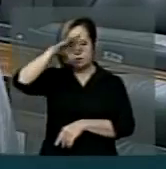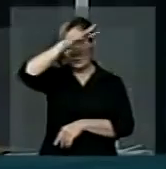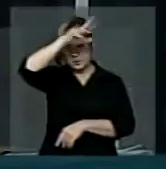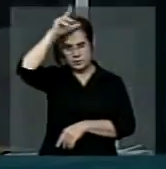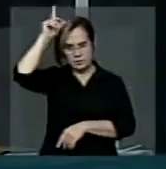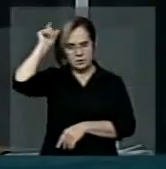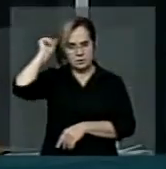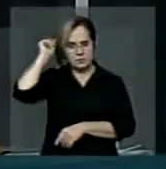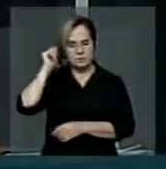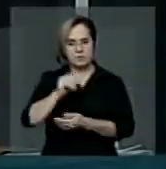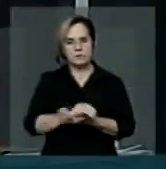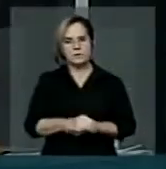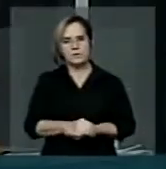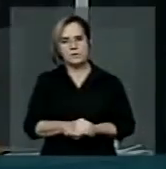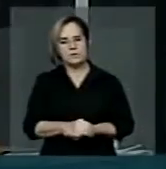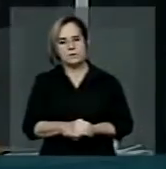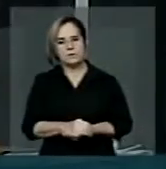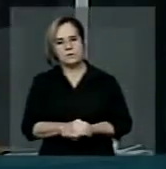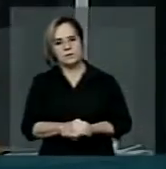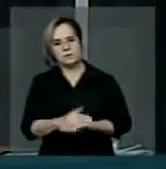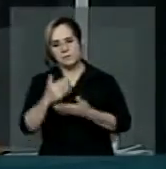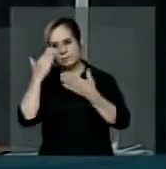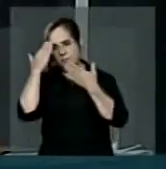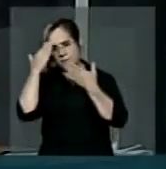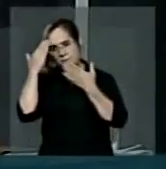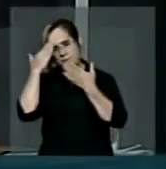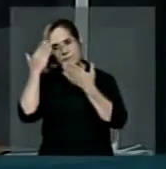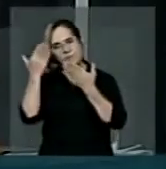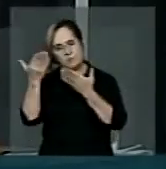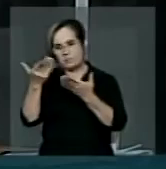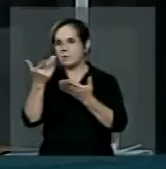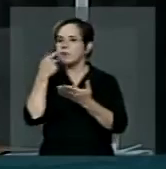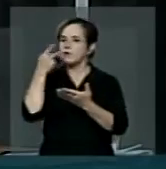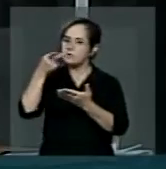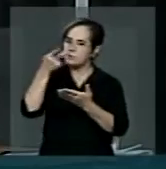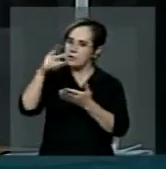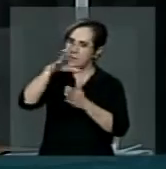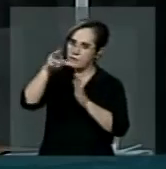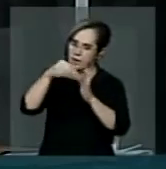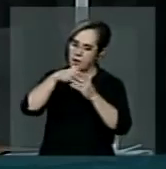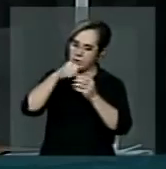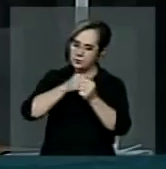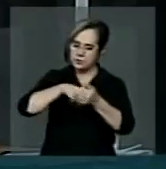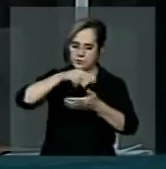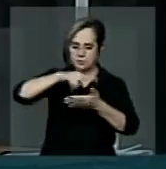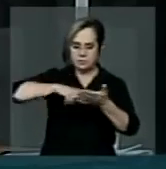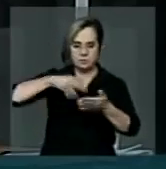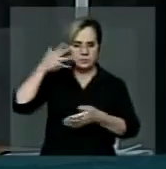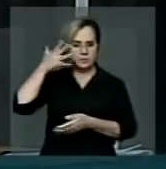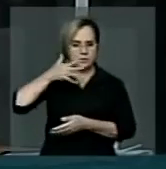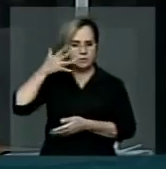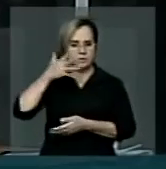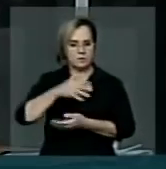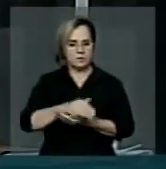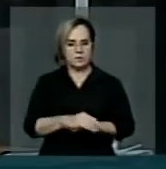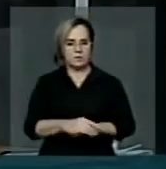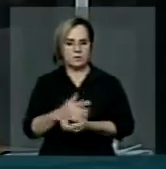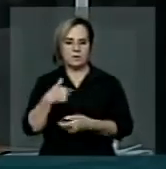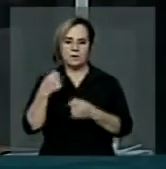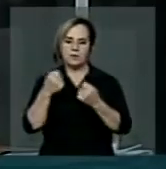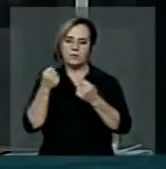Muito obrigada, deputado, e eu acrescento ao meu discurso a sua intervenção. Eu